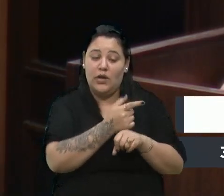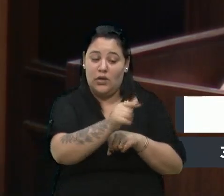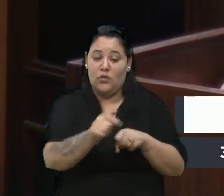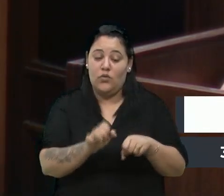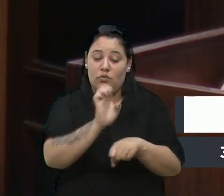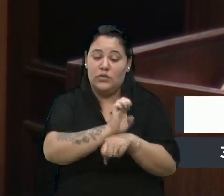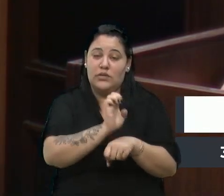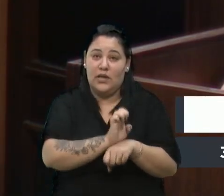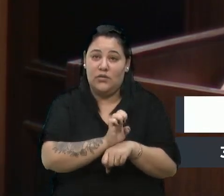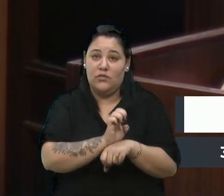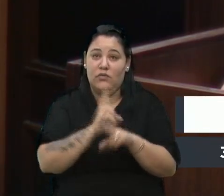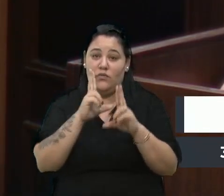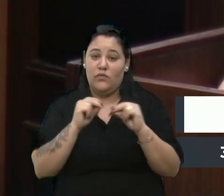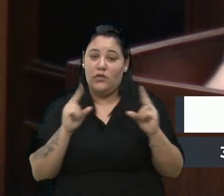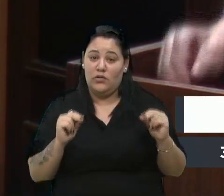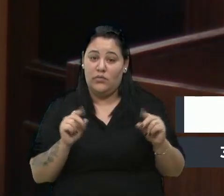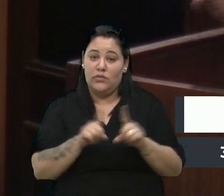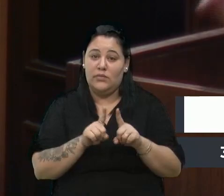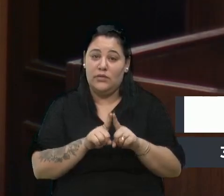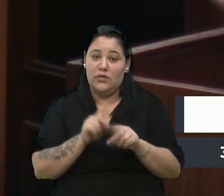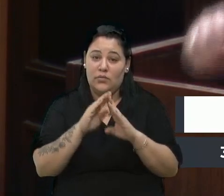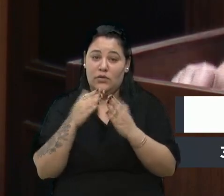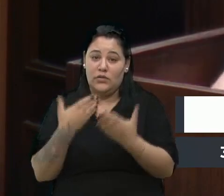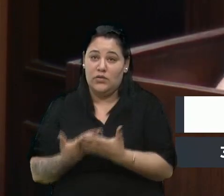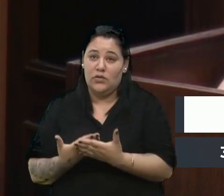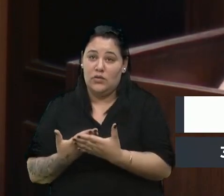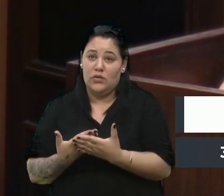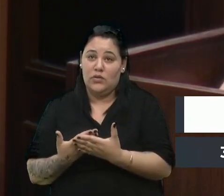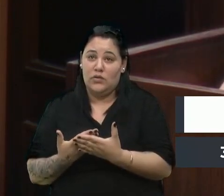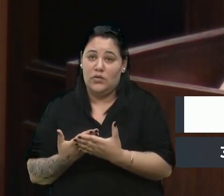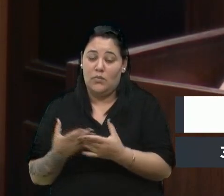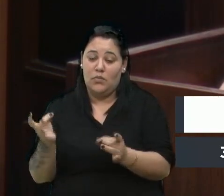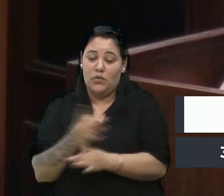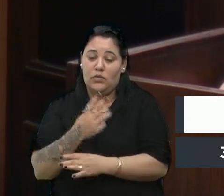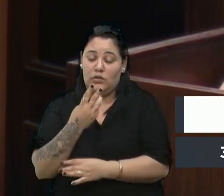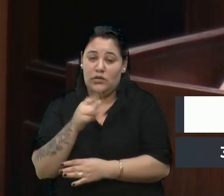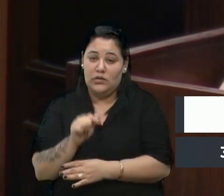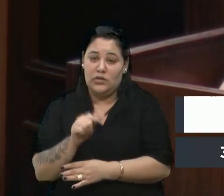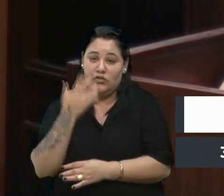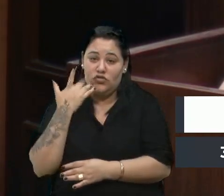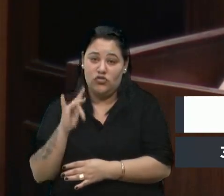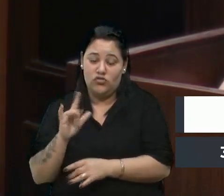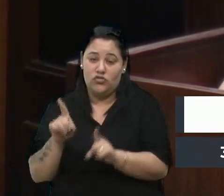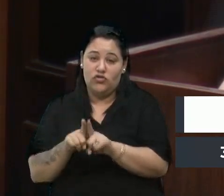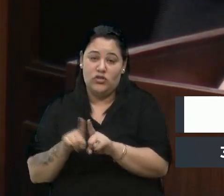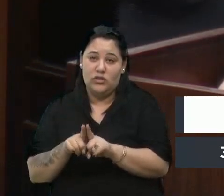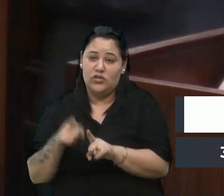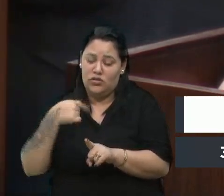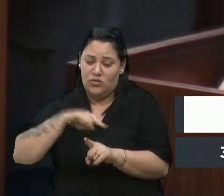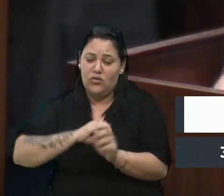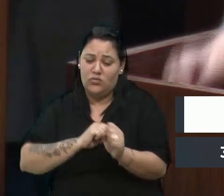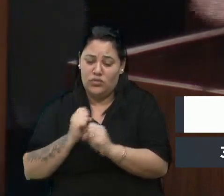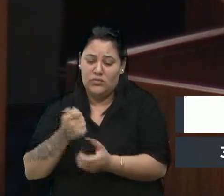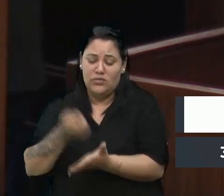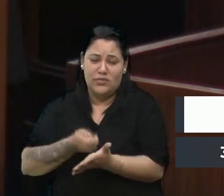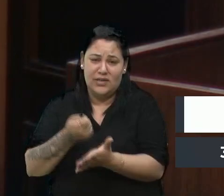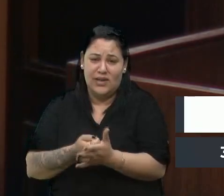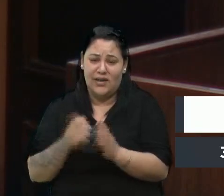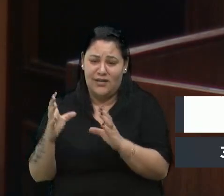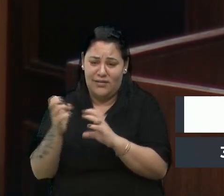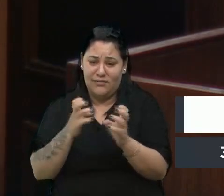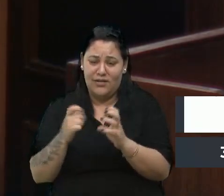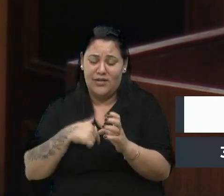que foi em Florianópolis, né, uma escola que ficou pronta em 37 dias, que é onde a gente pode brigar muito pelas ampliações e pode